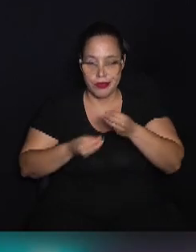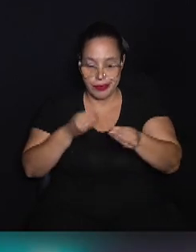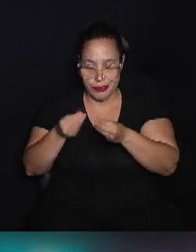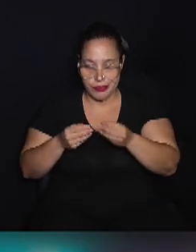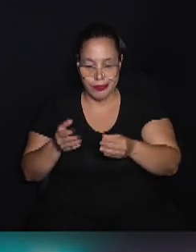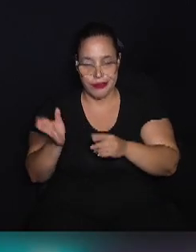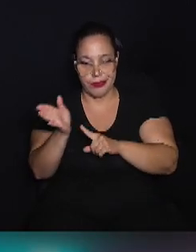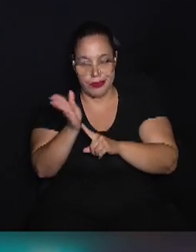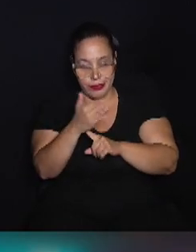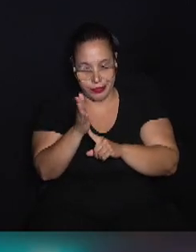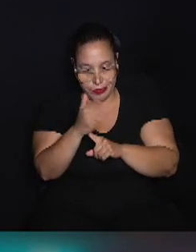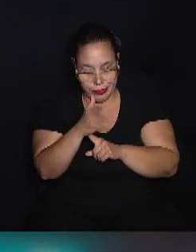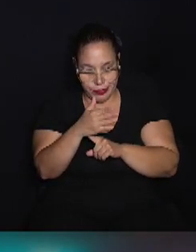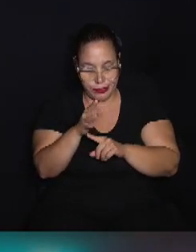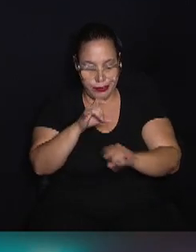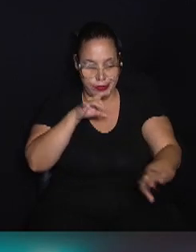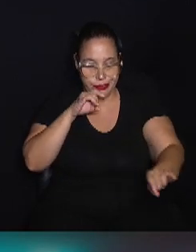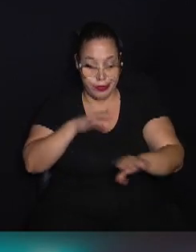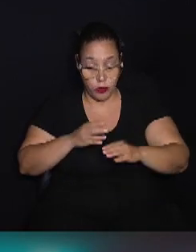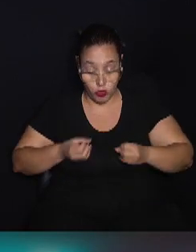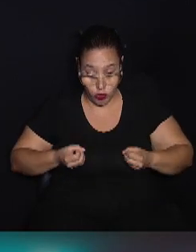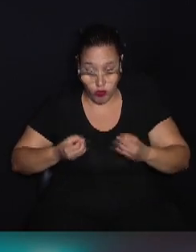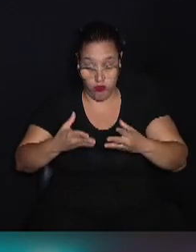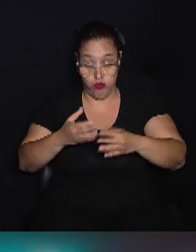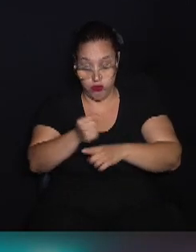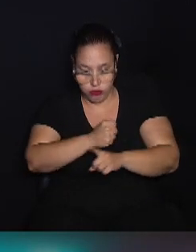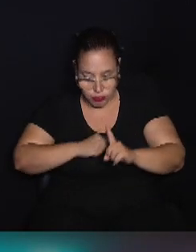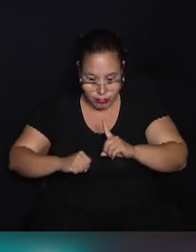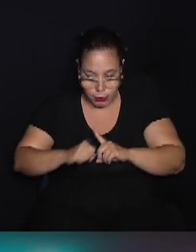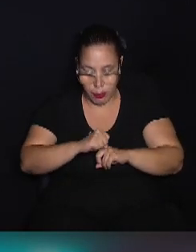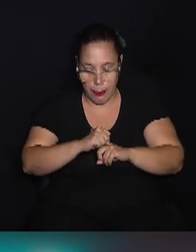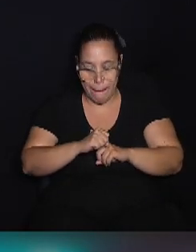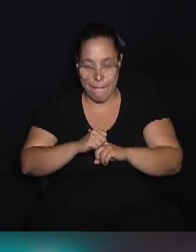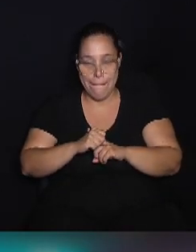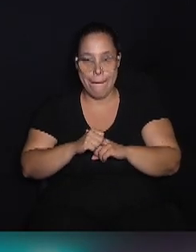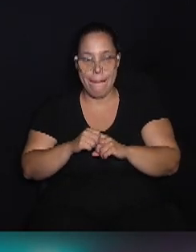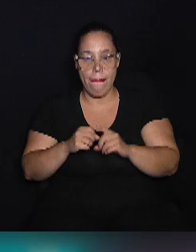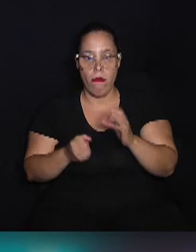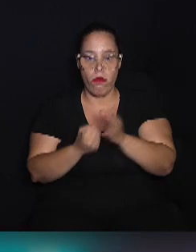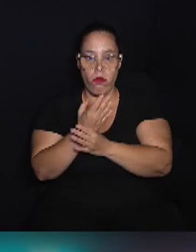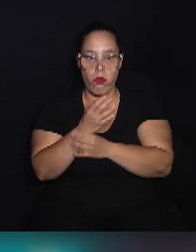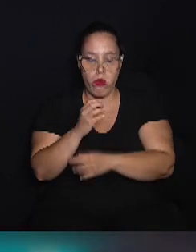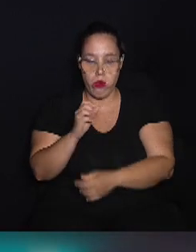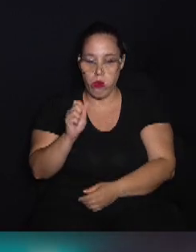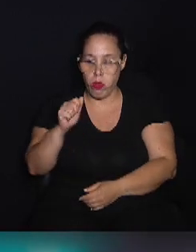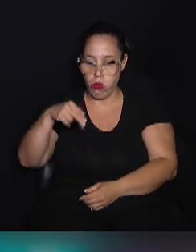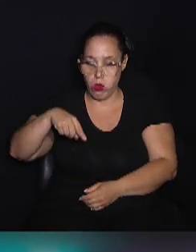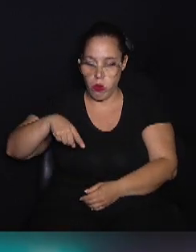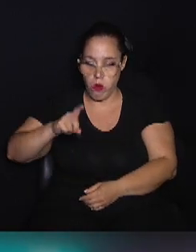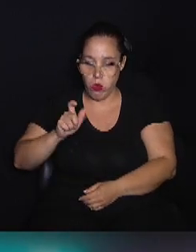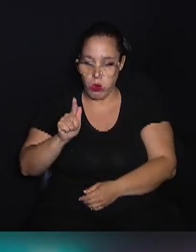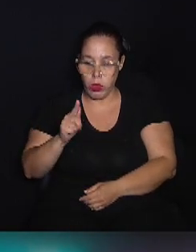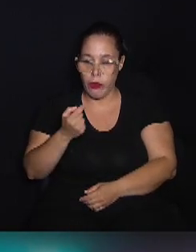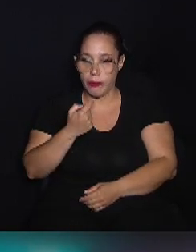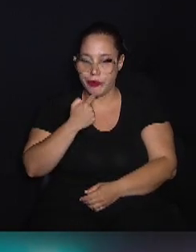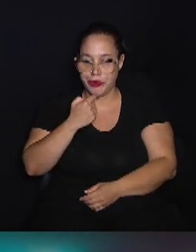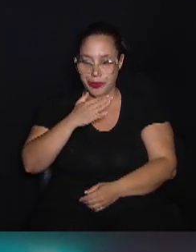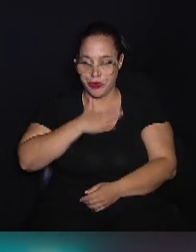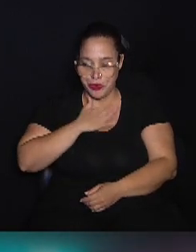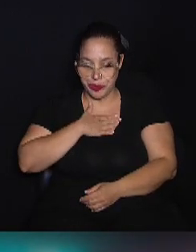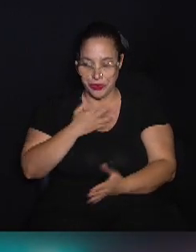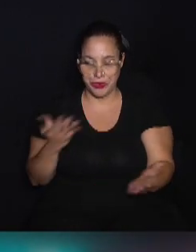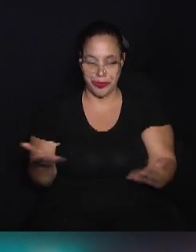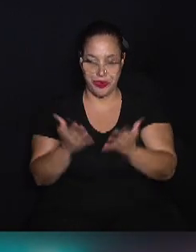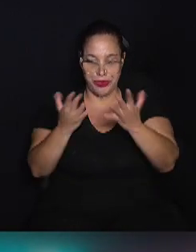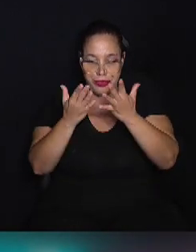tecnologia digital para promoção social cofundador da ONG Mia campin que atua para promover